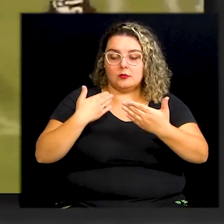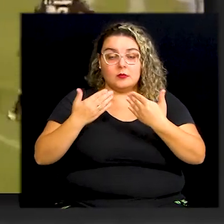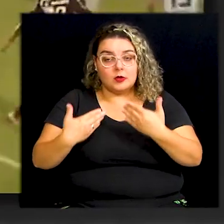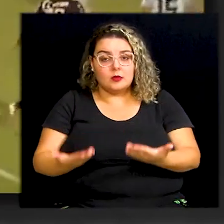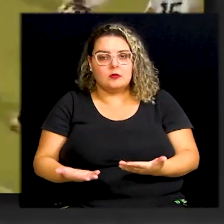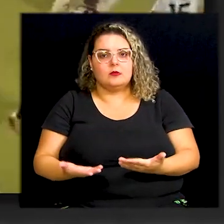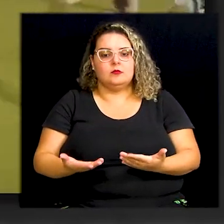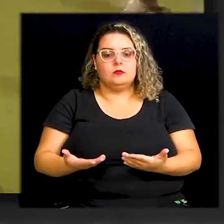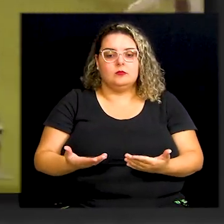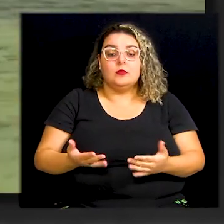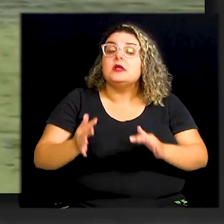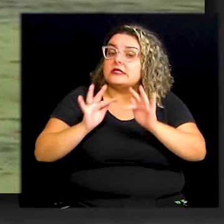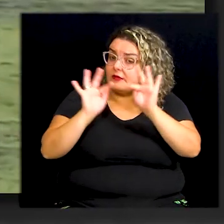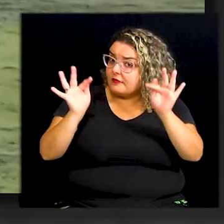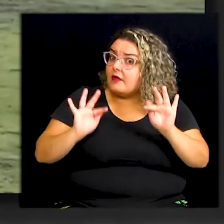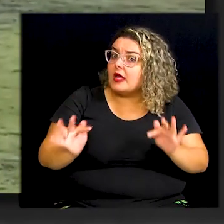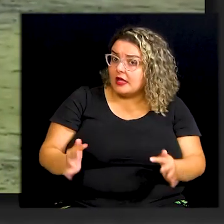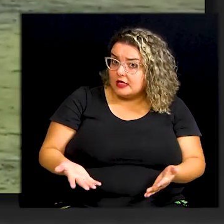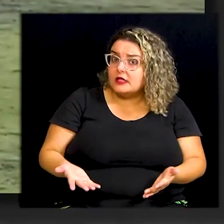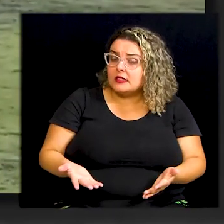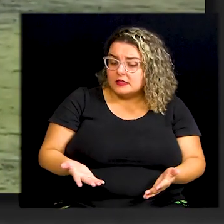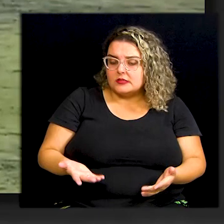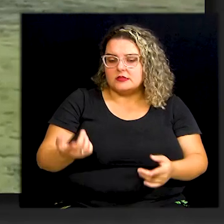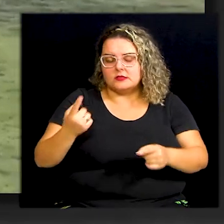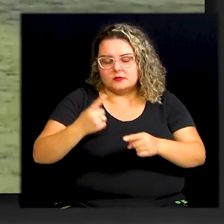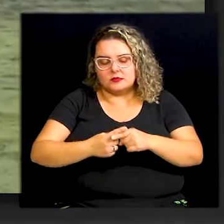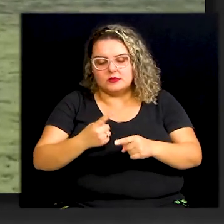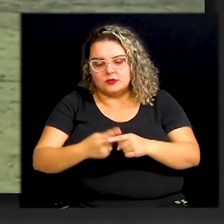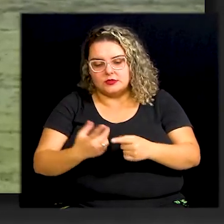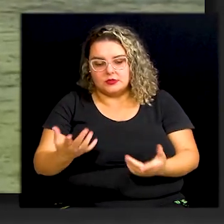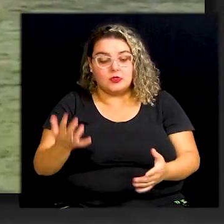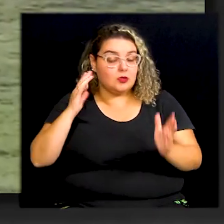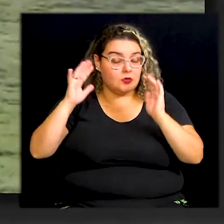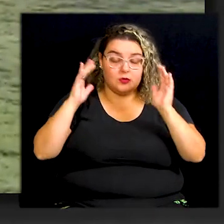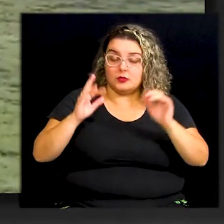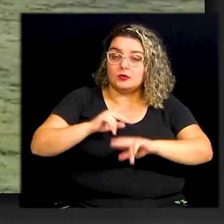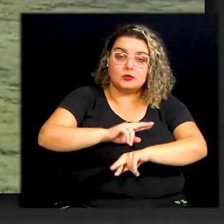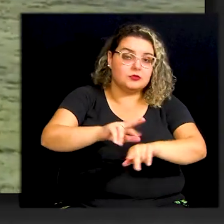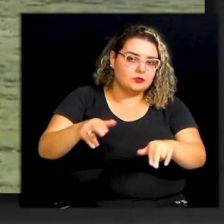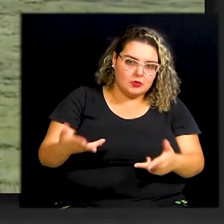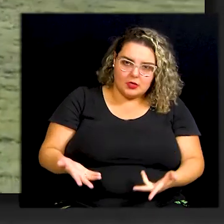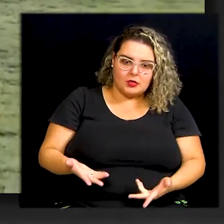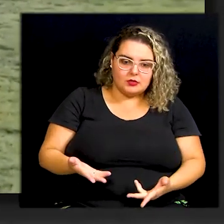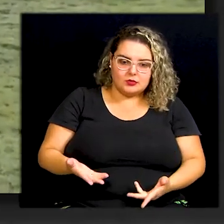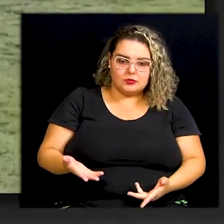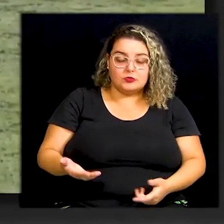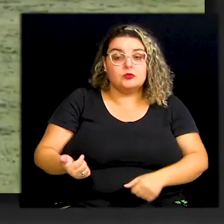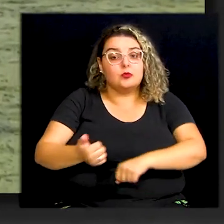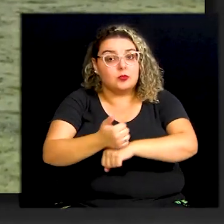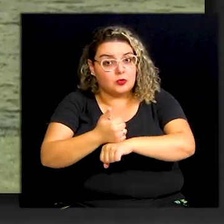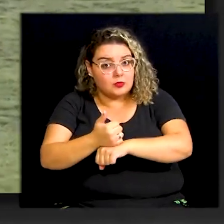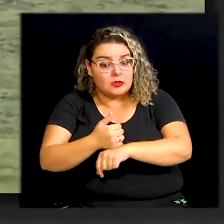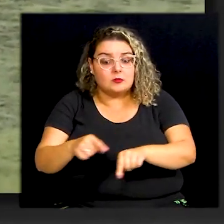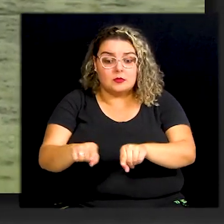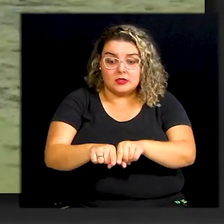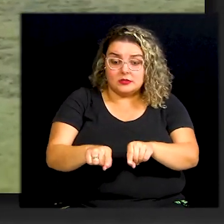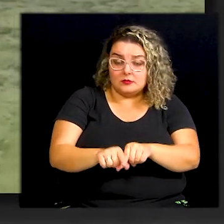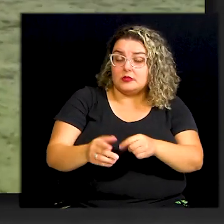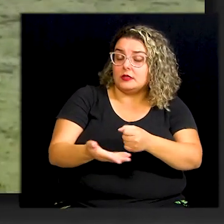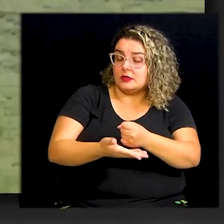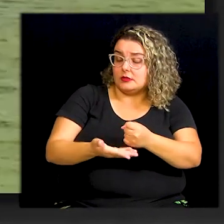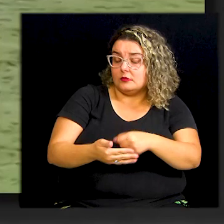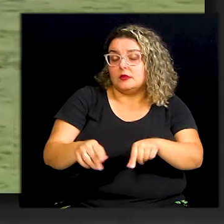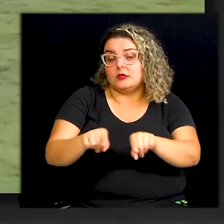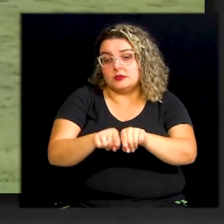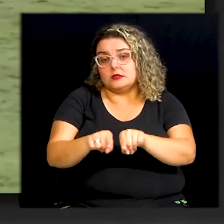falaram que estavam muito felizes porque é o sonho de muita gente, né, jogar tanto no profissional, mas quanto nas categorias de